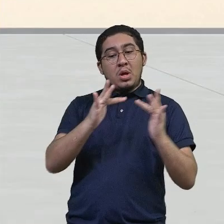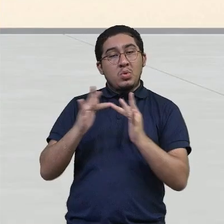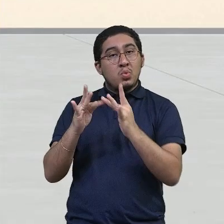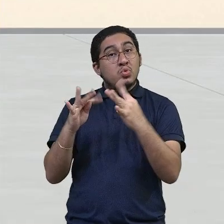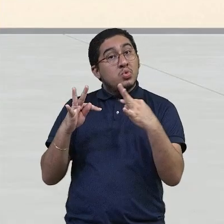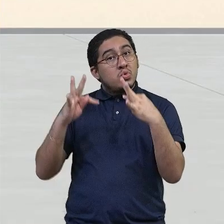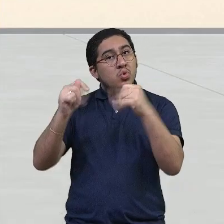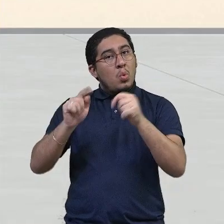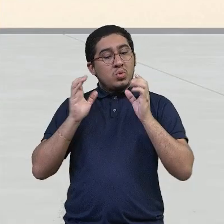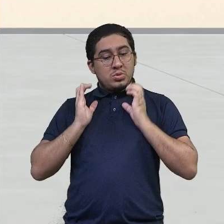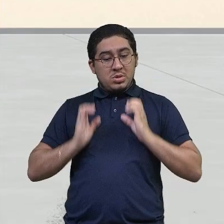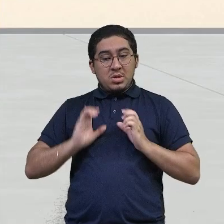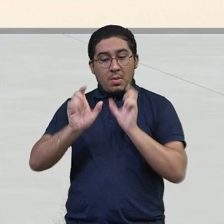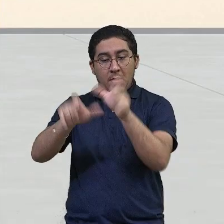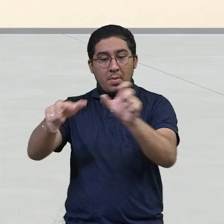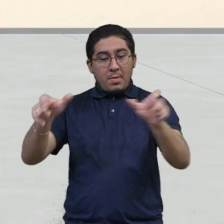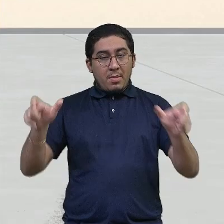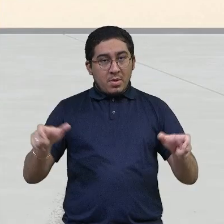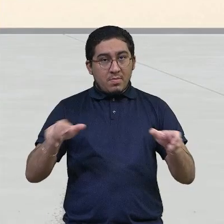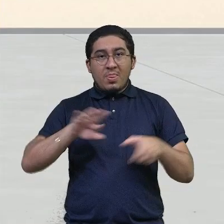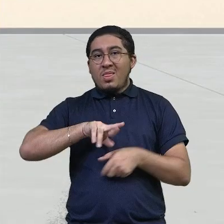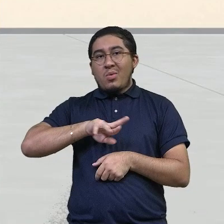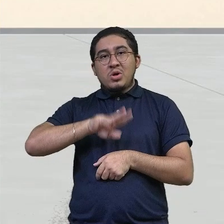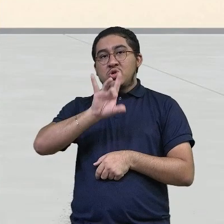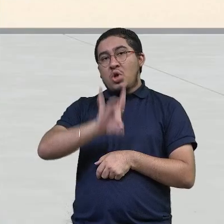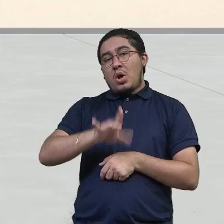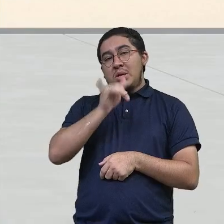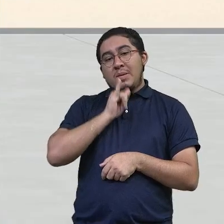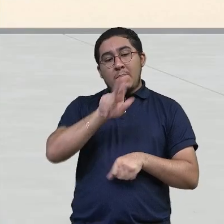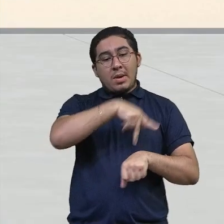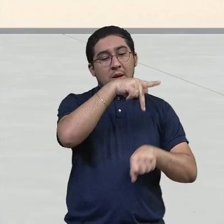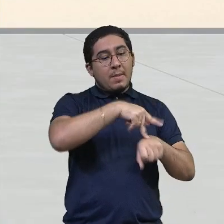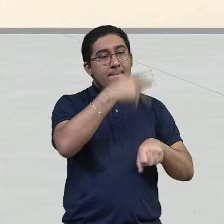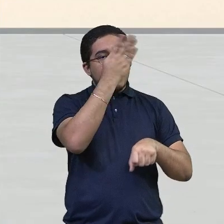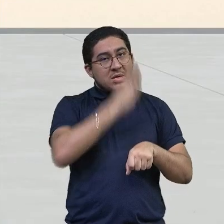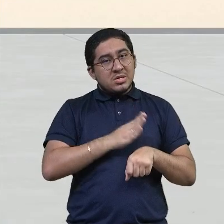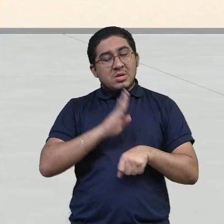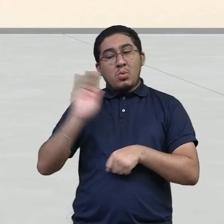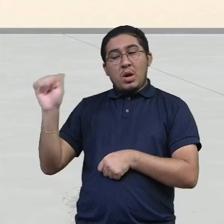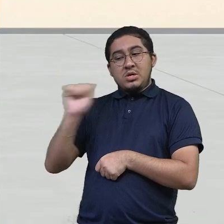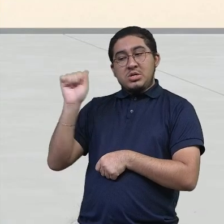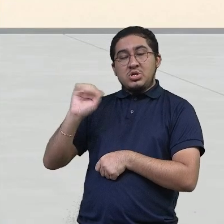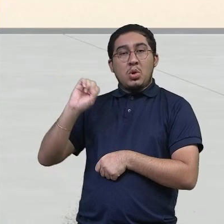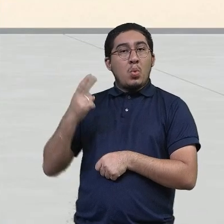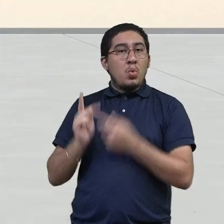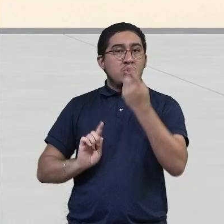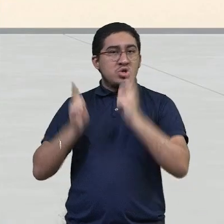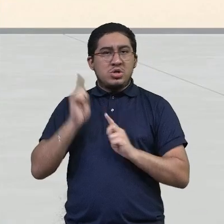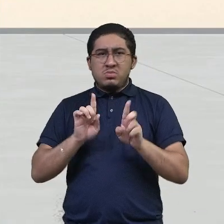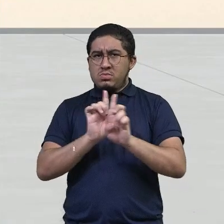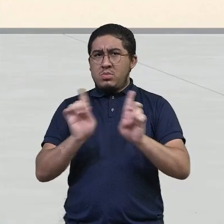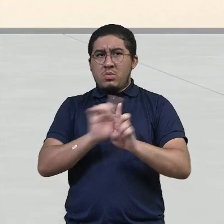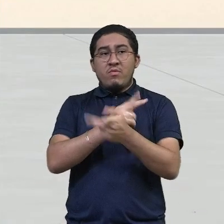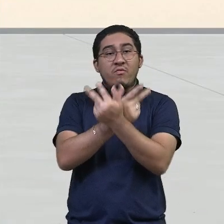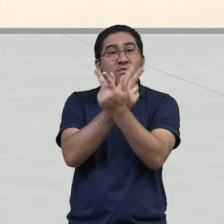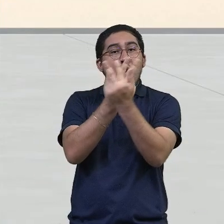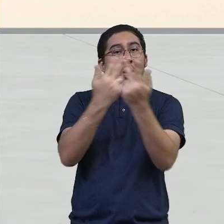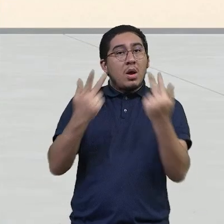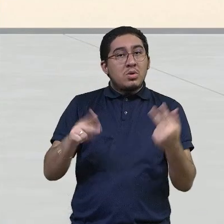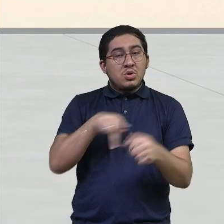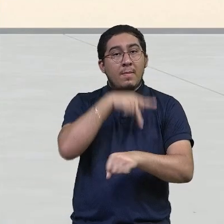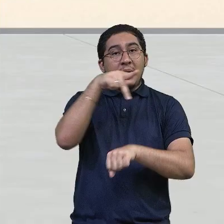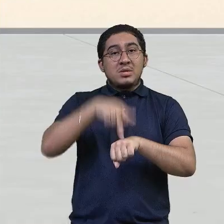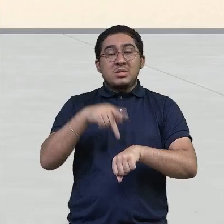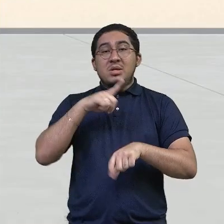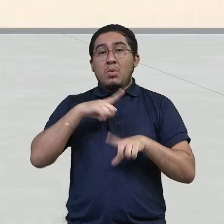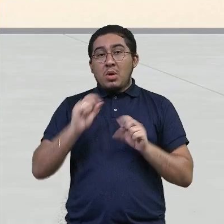os cidadãos. Então, não é apenas Brasil, não é apenas Argentina, não é apenas Chile, mas diversos países passam